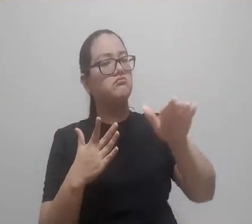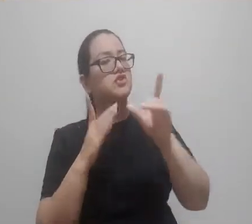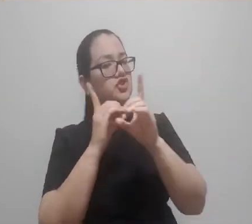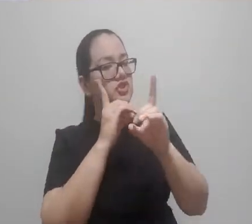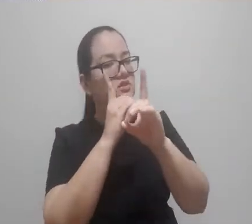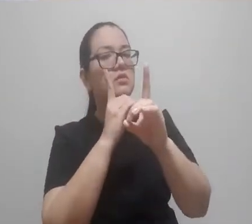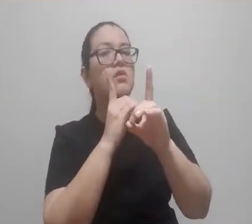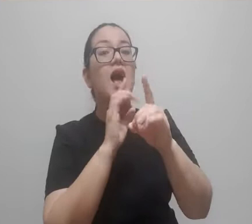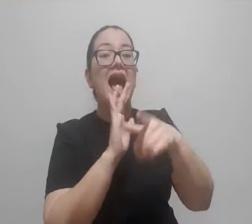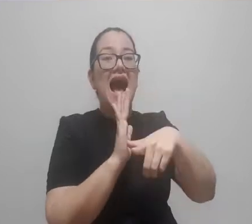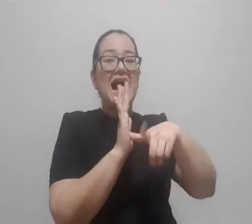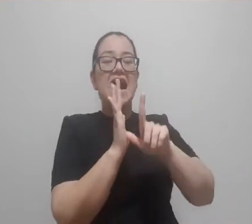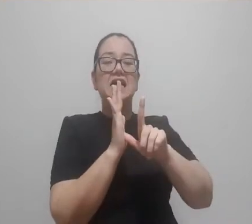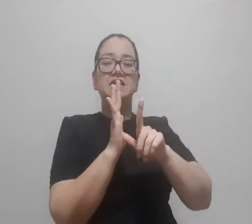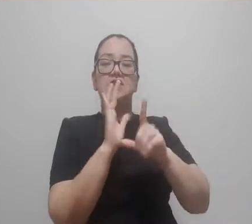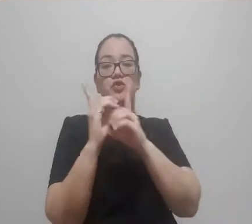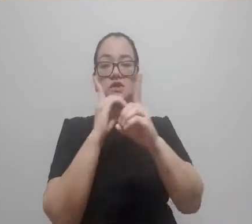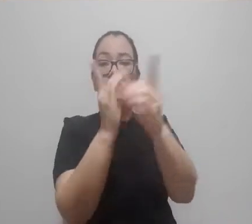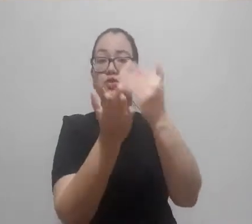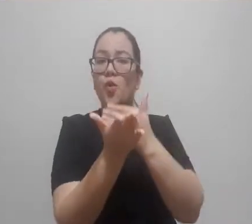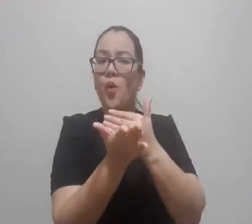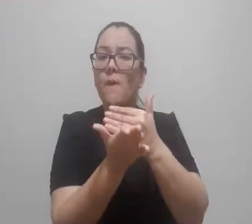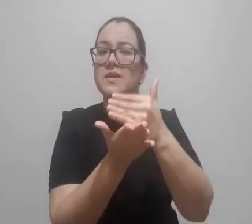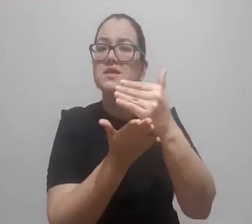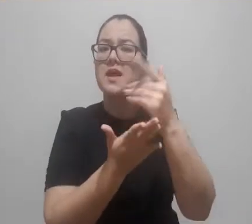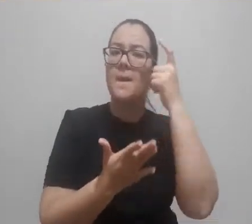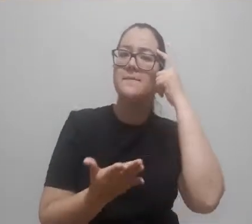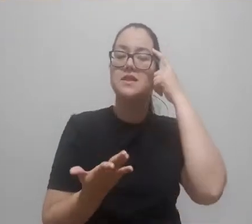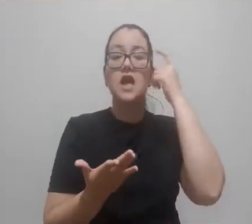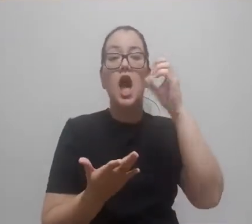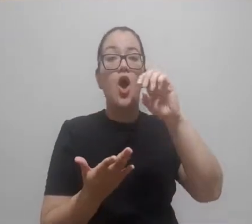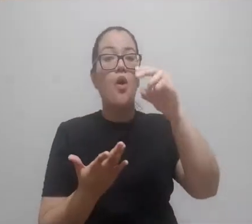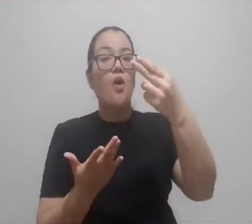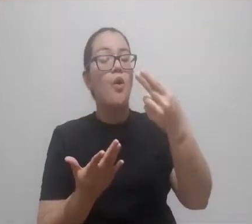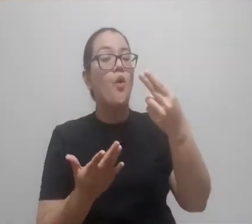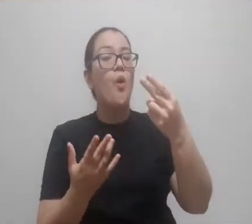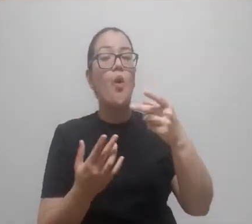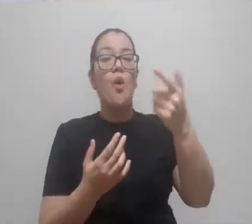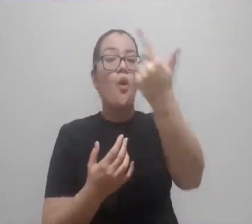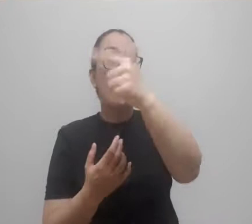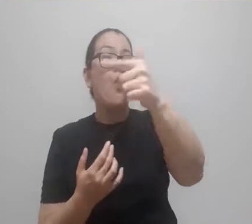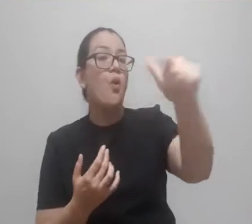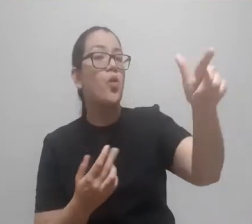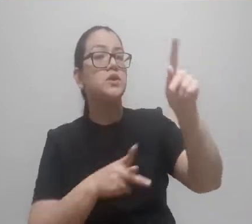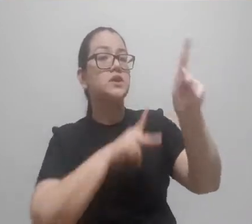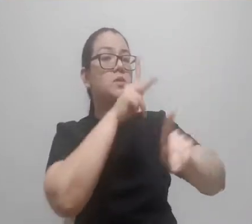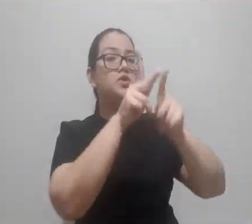certamente os seus discípulos seriam bombardeados não só pelos escribas e fariseus, mas por todos os outros